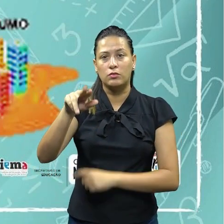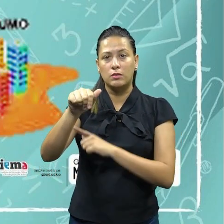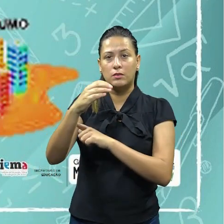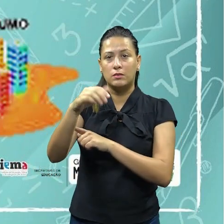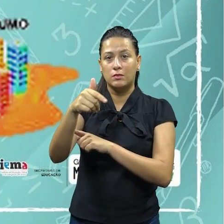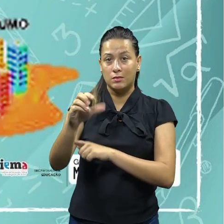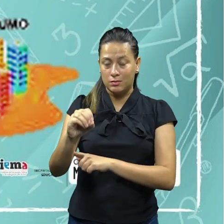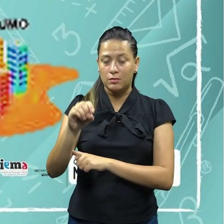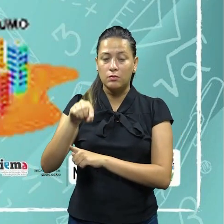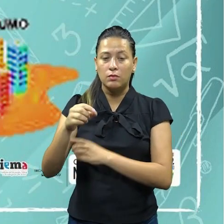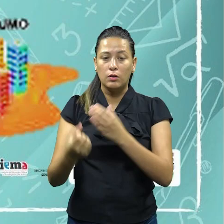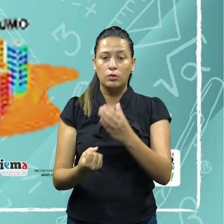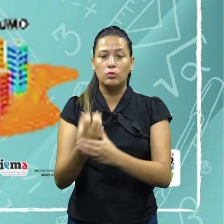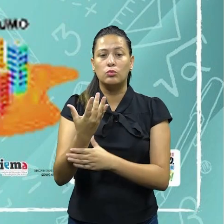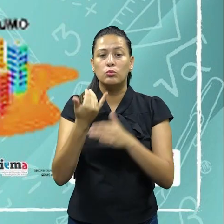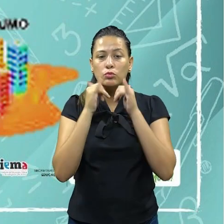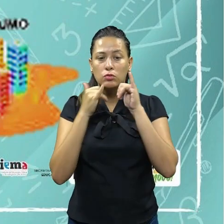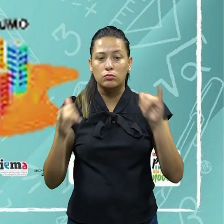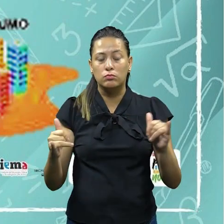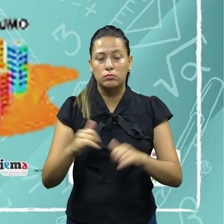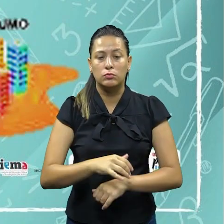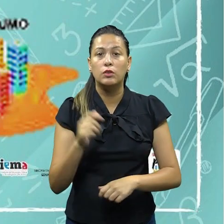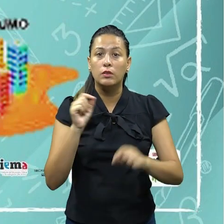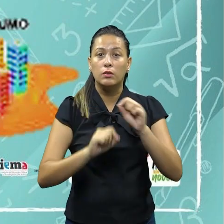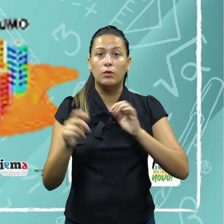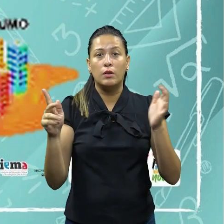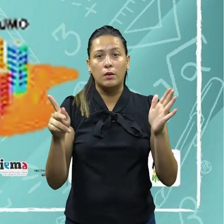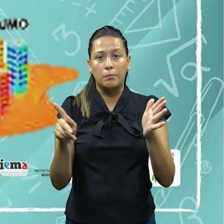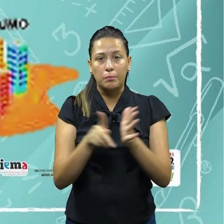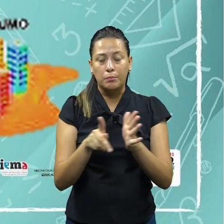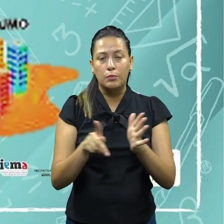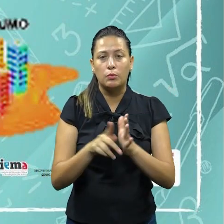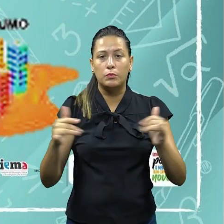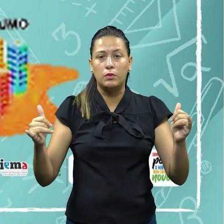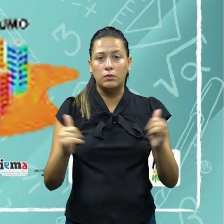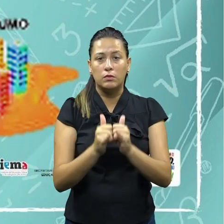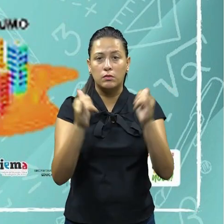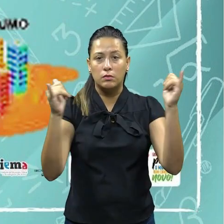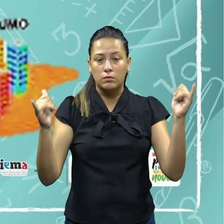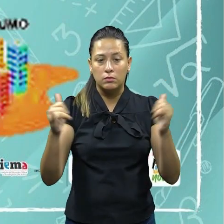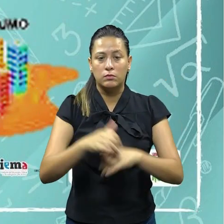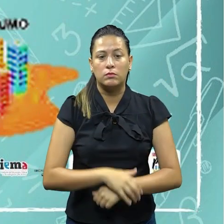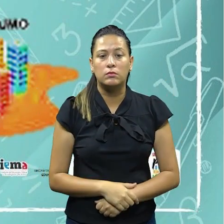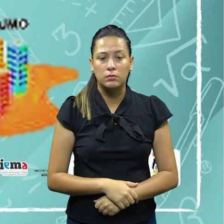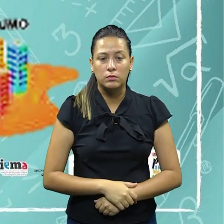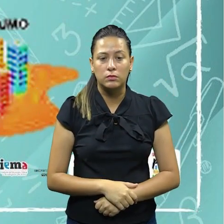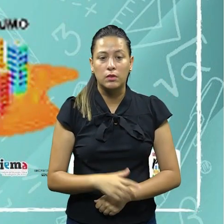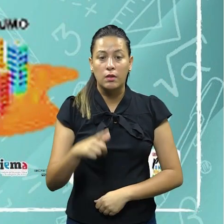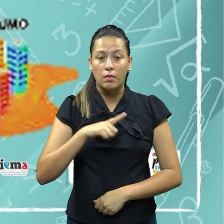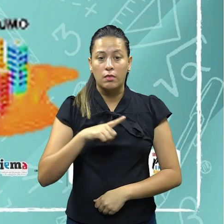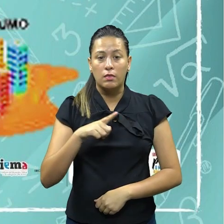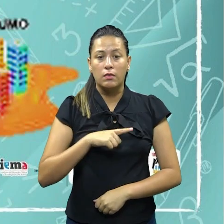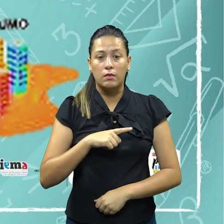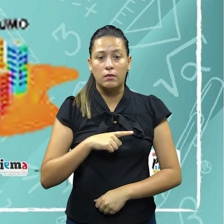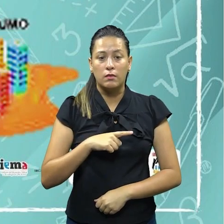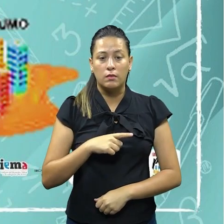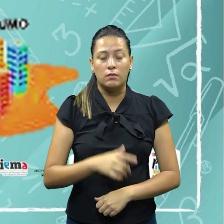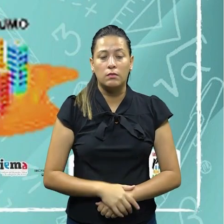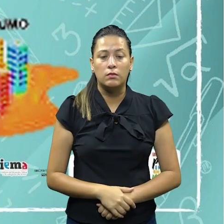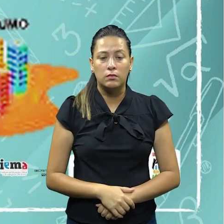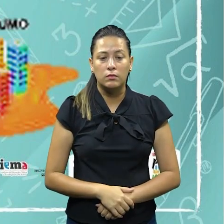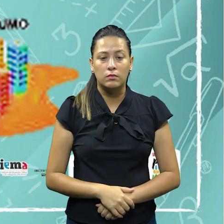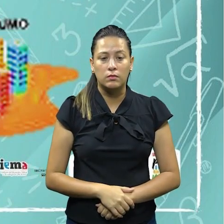sistema de geração em eletricidade é de hidrelétrica. Temos as linhas de transmissões,